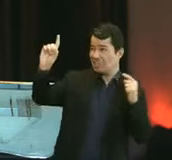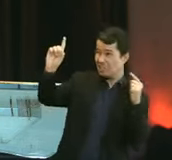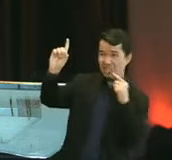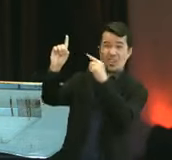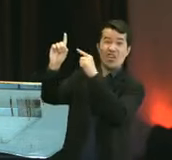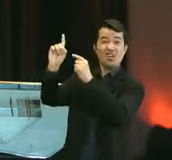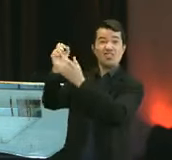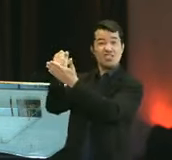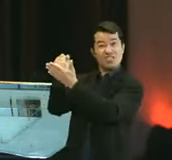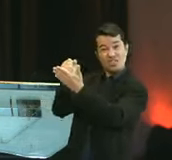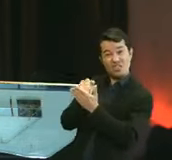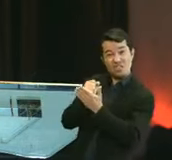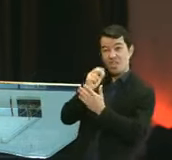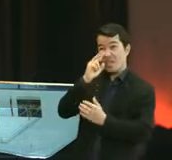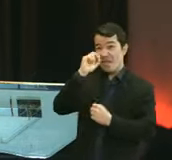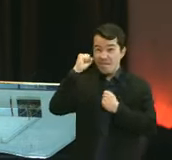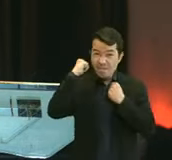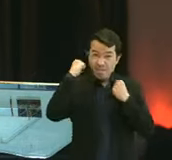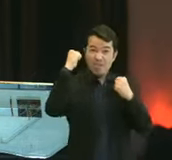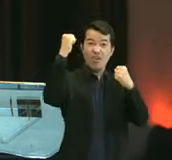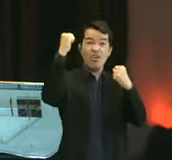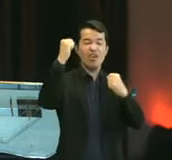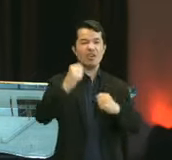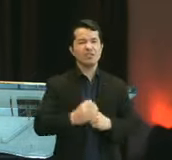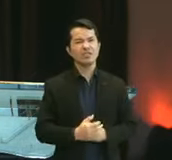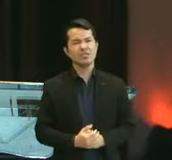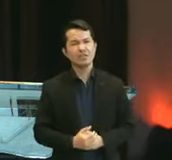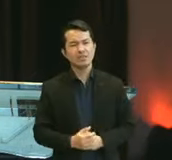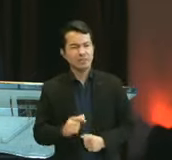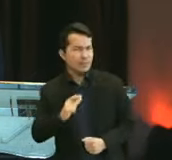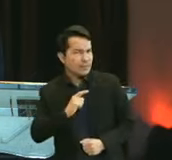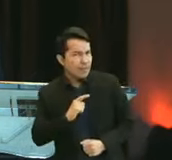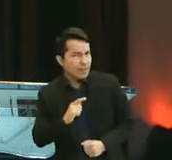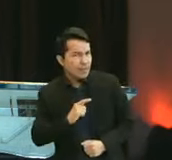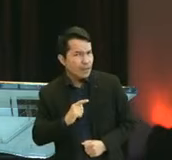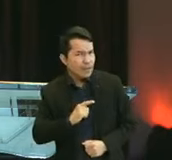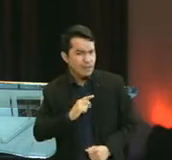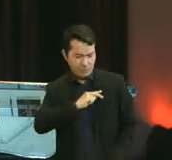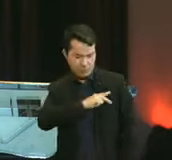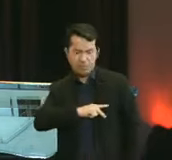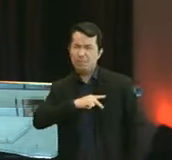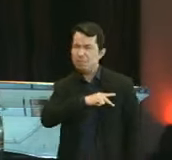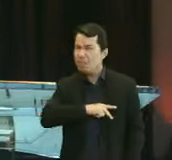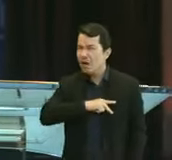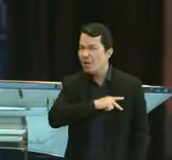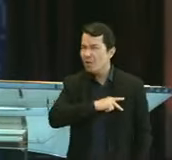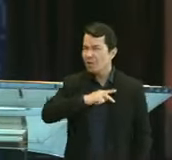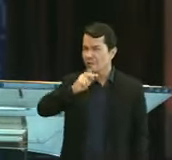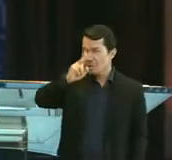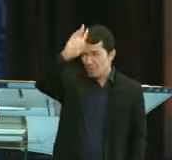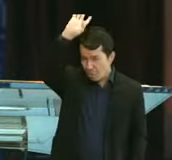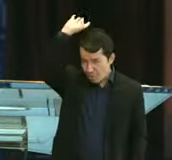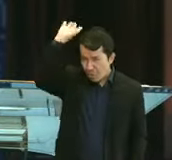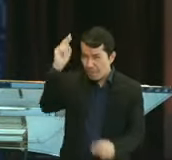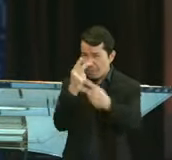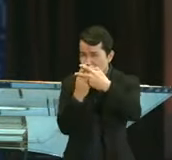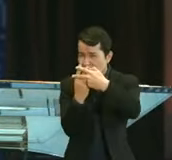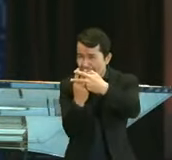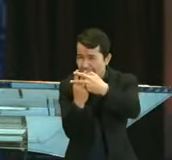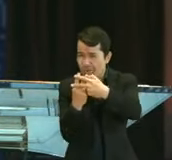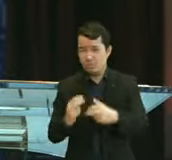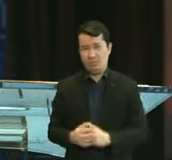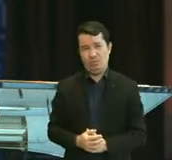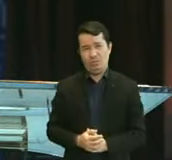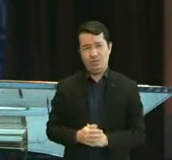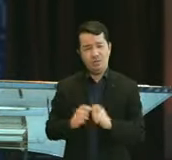não. Era um encarcerado em Roma, escrevendo uma carta à igreja em Filipos, dizendo: eu posso passar